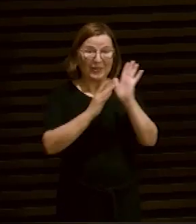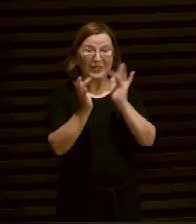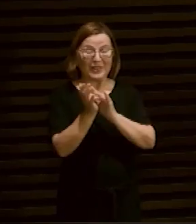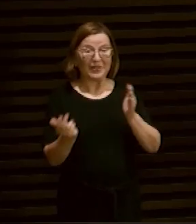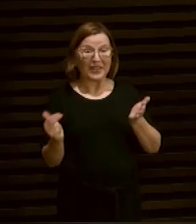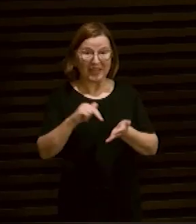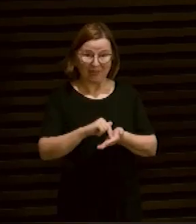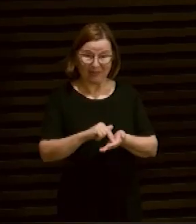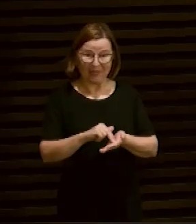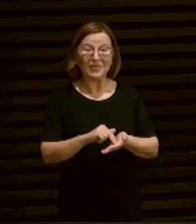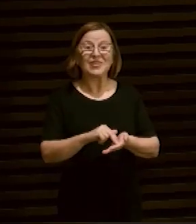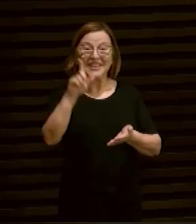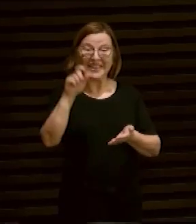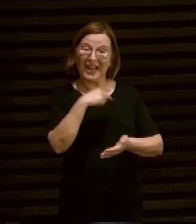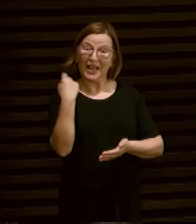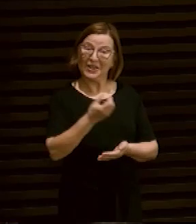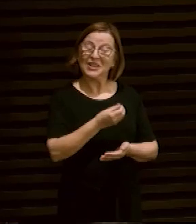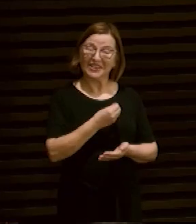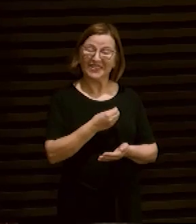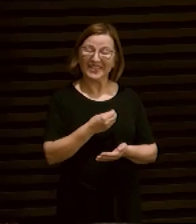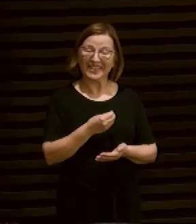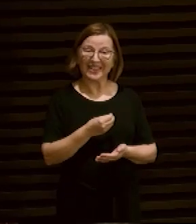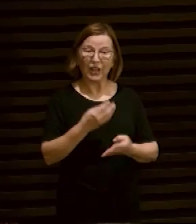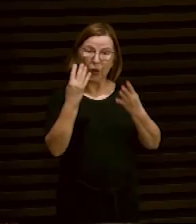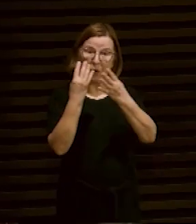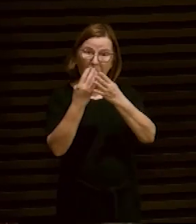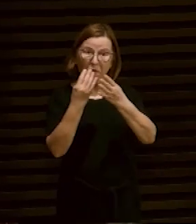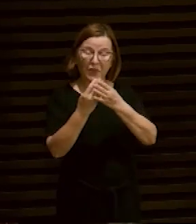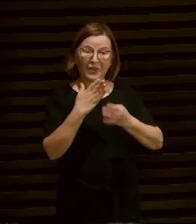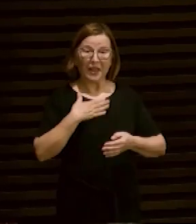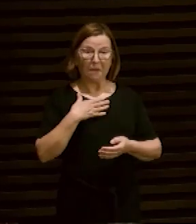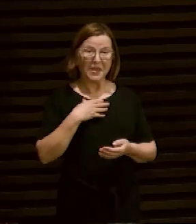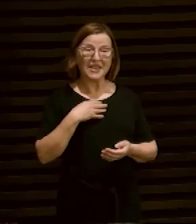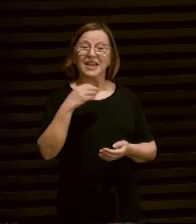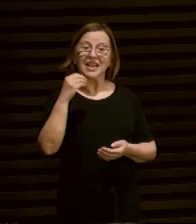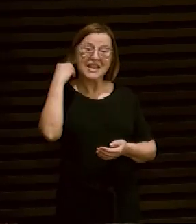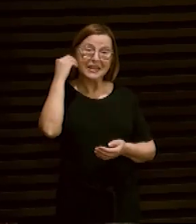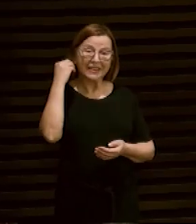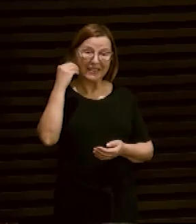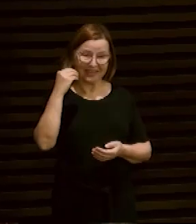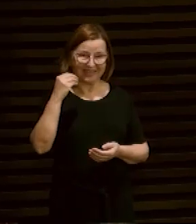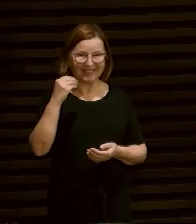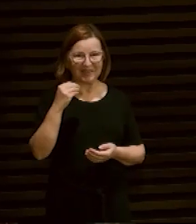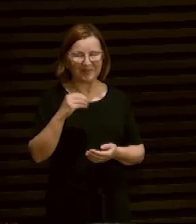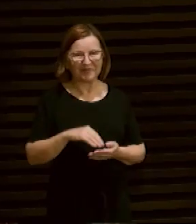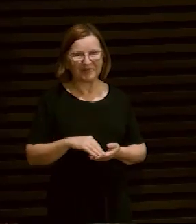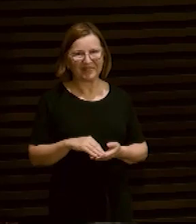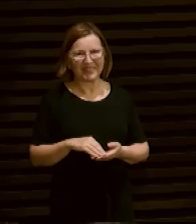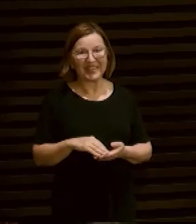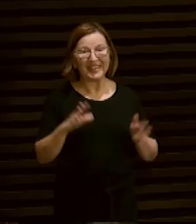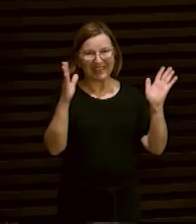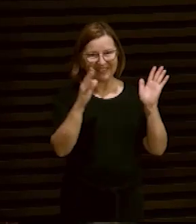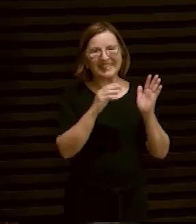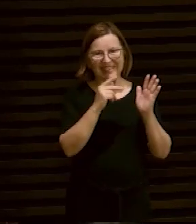trazer a confissão da minha experiência. Eu não vou trazer mais nada, porque tudo já completo nele, e ele fez uma